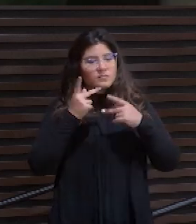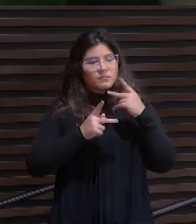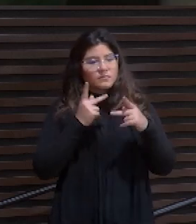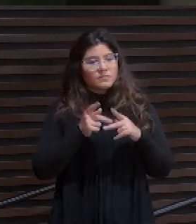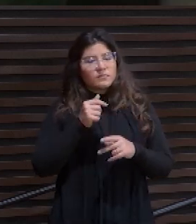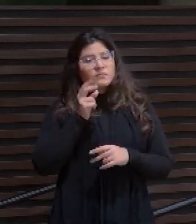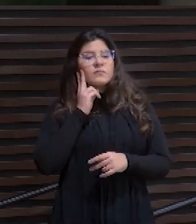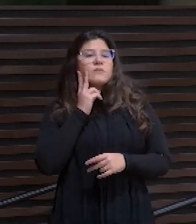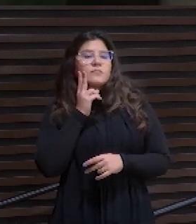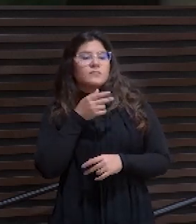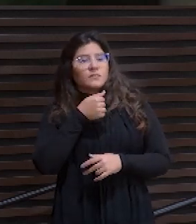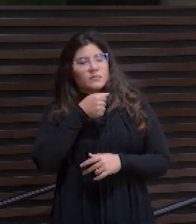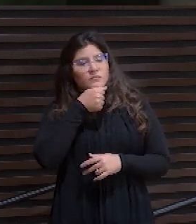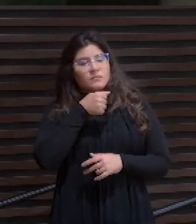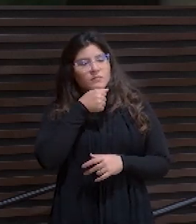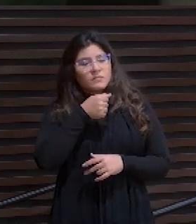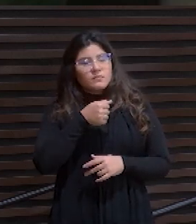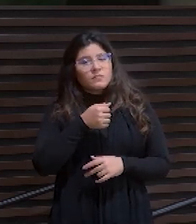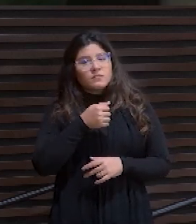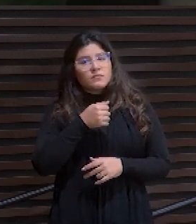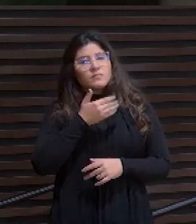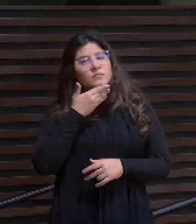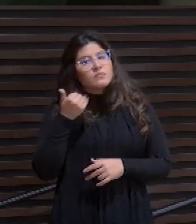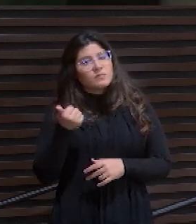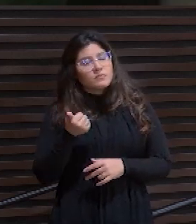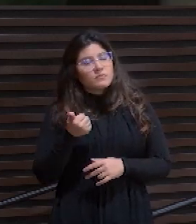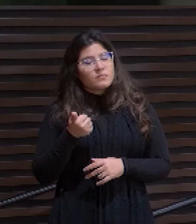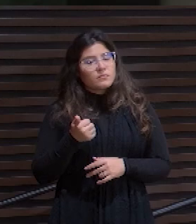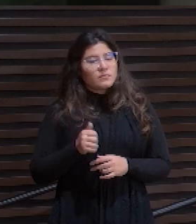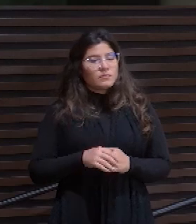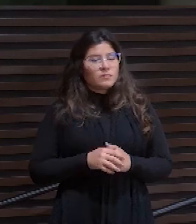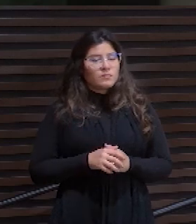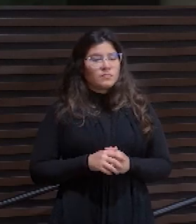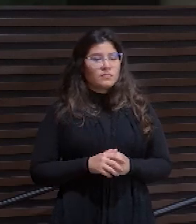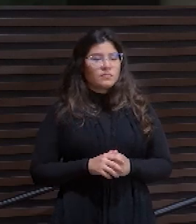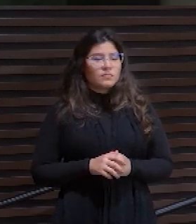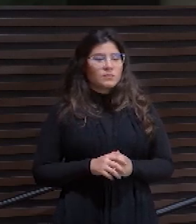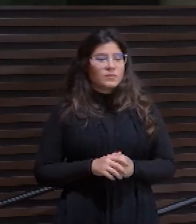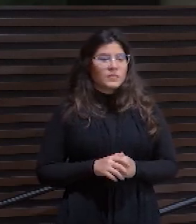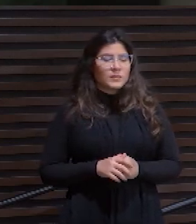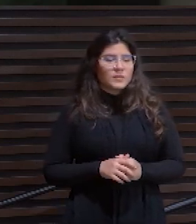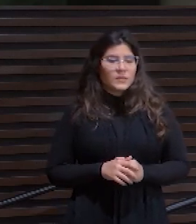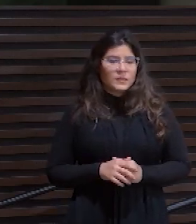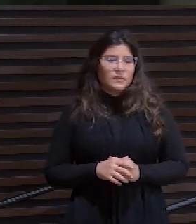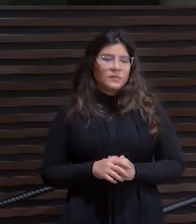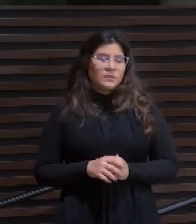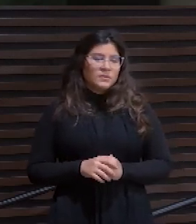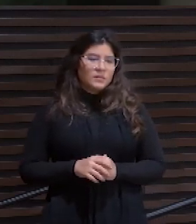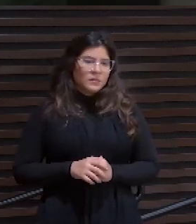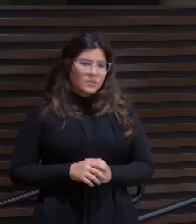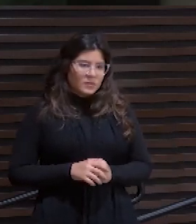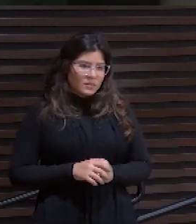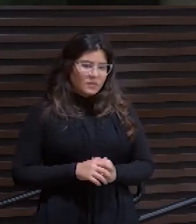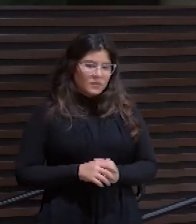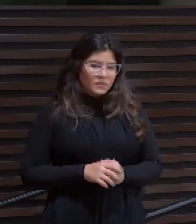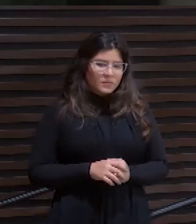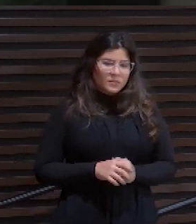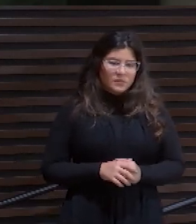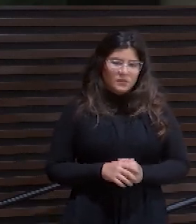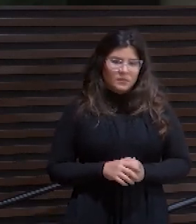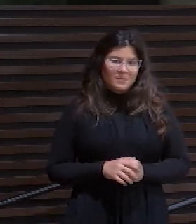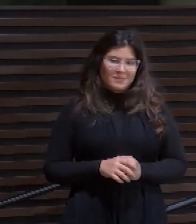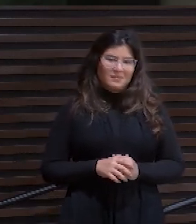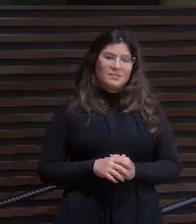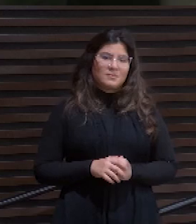dizendo aqui que o velho sistema era melhor do que a nova aliança, de maneira nenhuma. Se ele estivesse fazendo isso, ele estaria sendo contrário a todo o seu ensino até